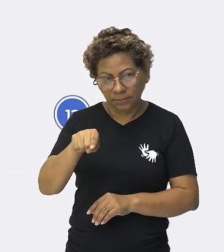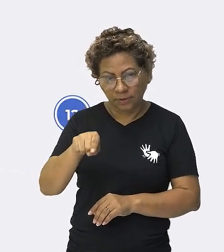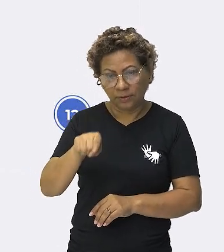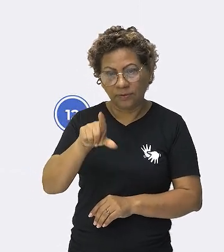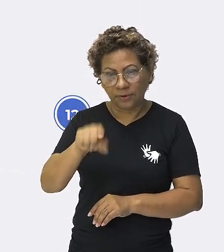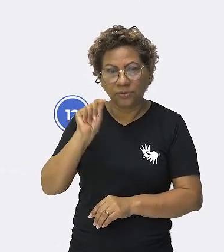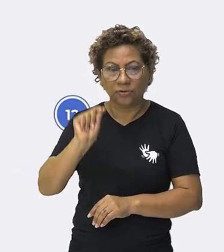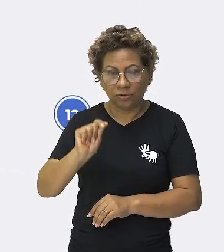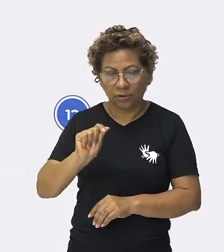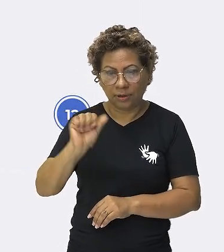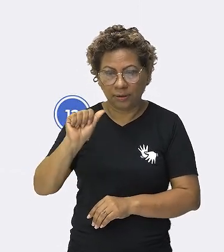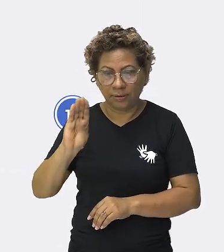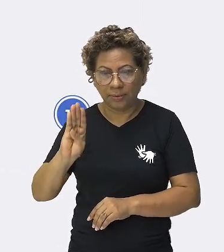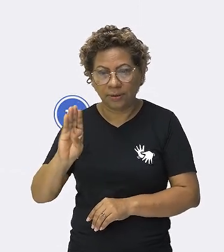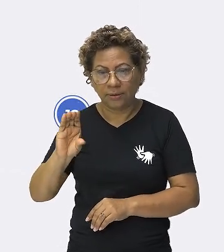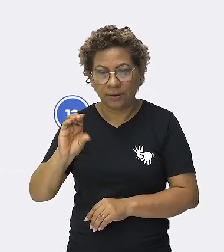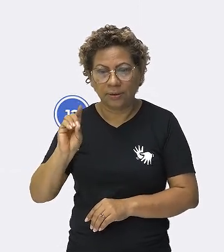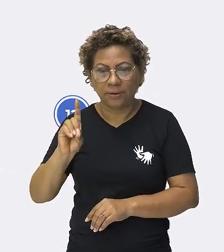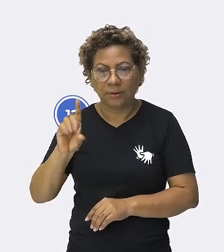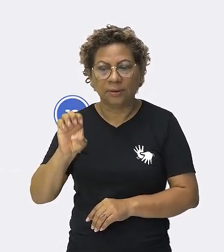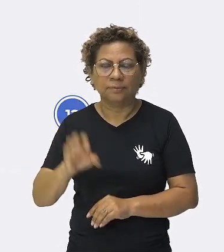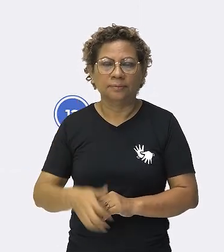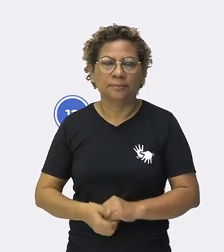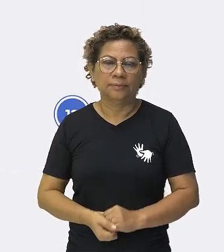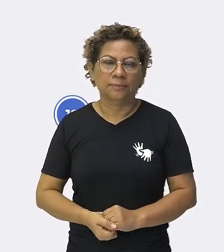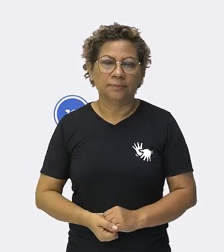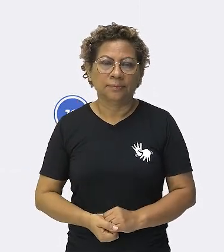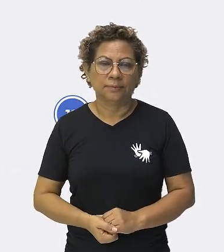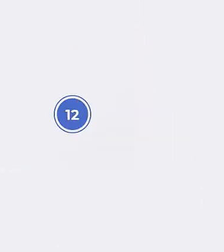minutos. Daqui a pouquinho a gente volta para fazer a correção. Boa atividade.